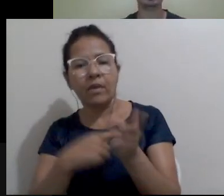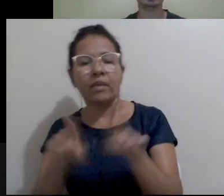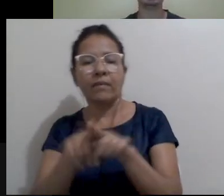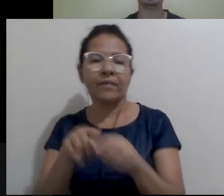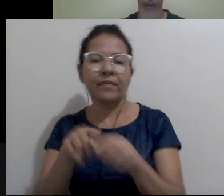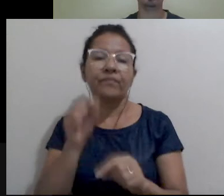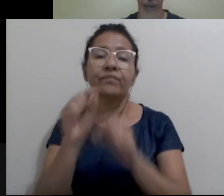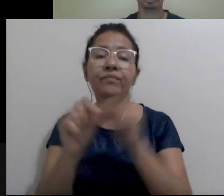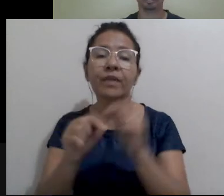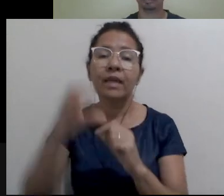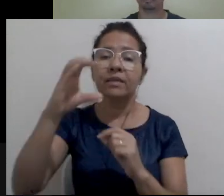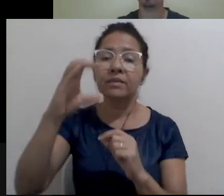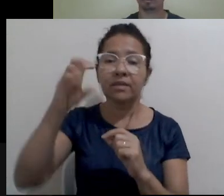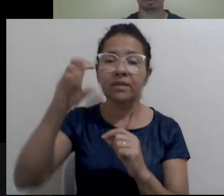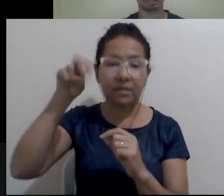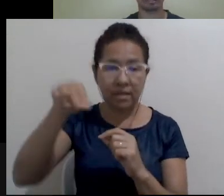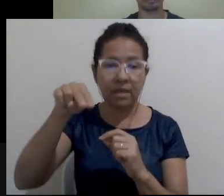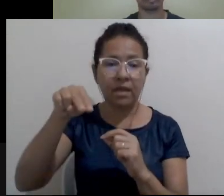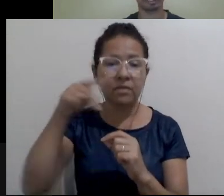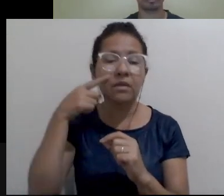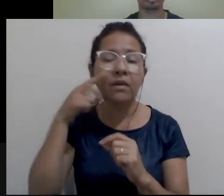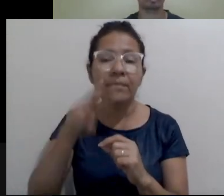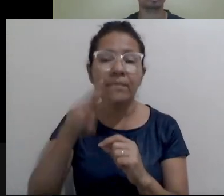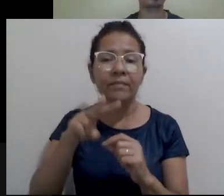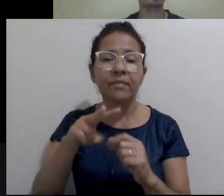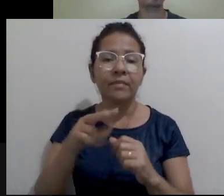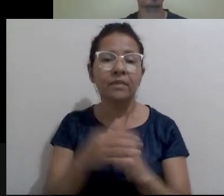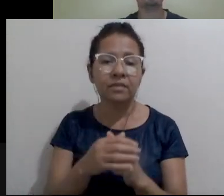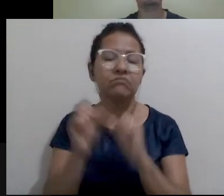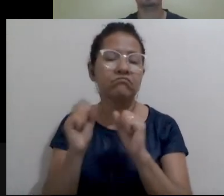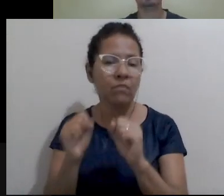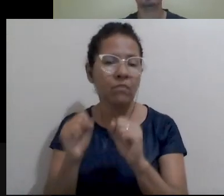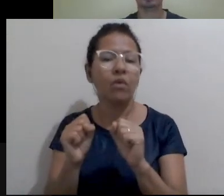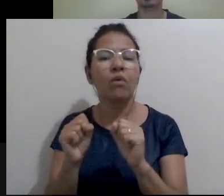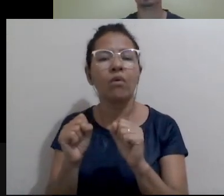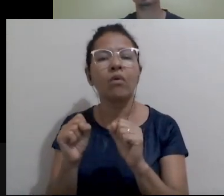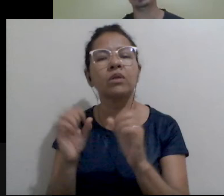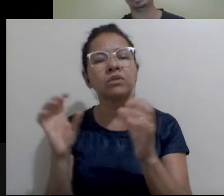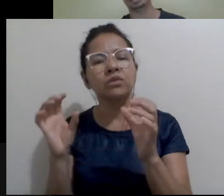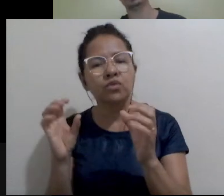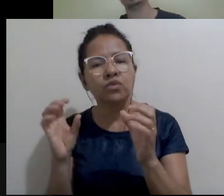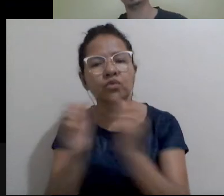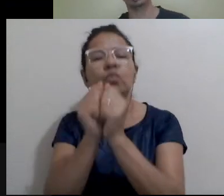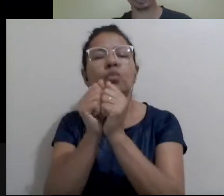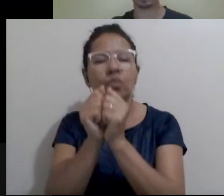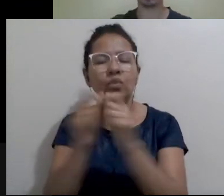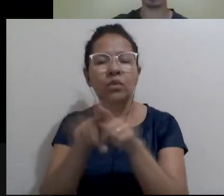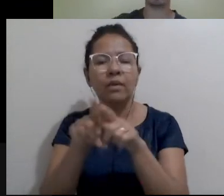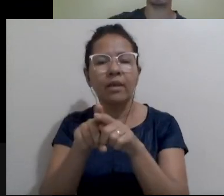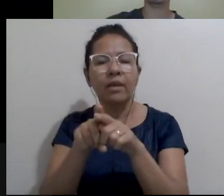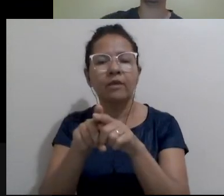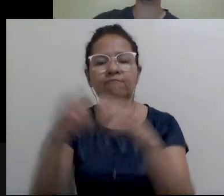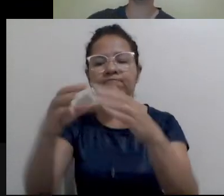a cinética de substituição de ligantes do composto de coordenação em uma reação química pode ser associada a essa